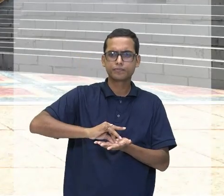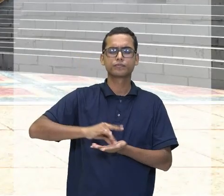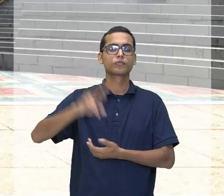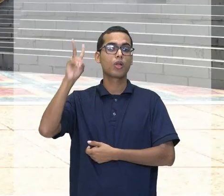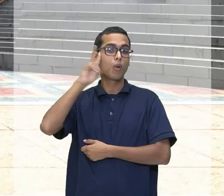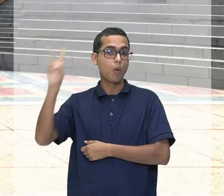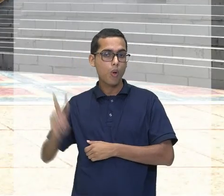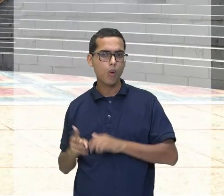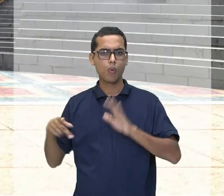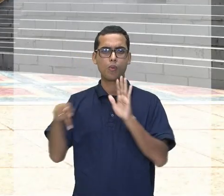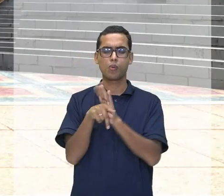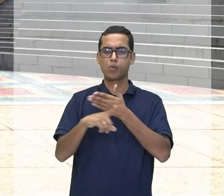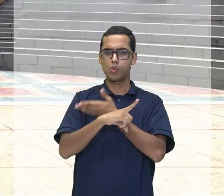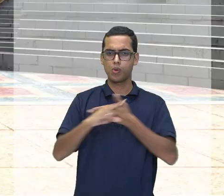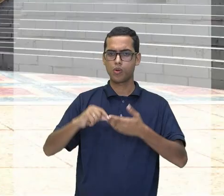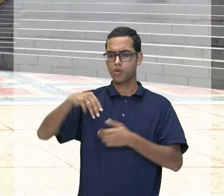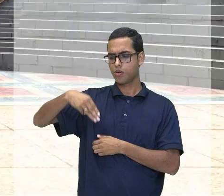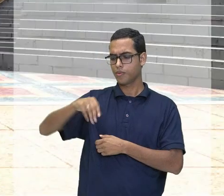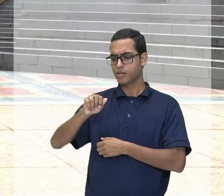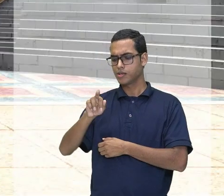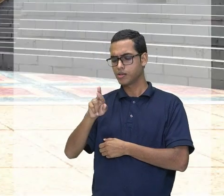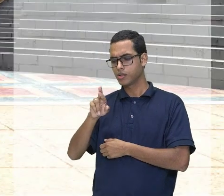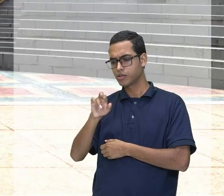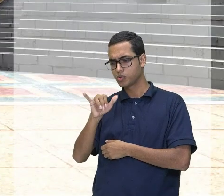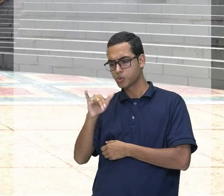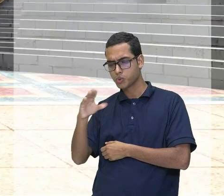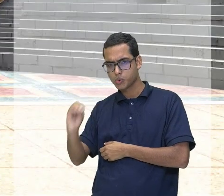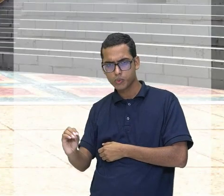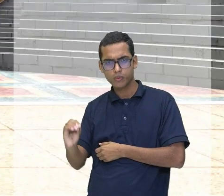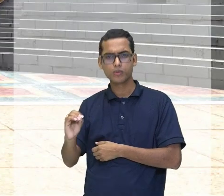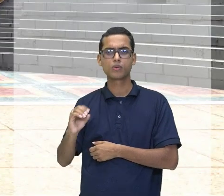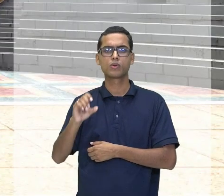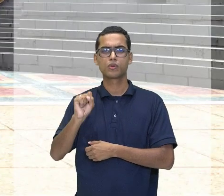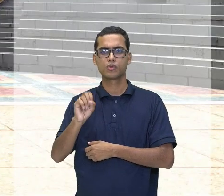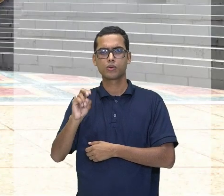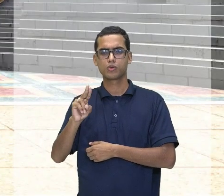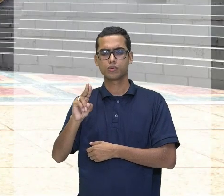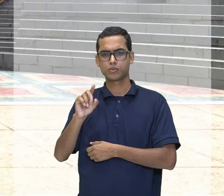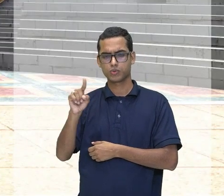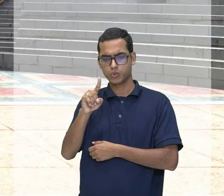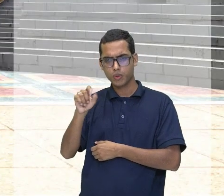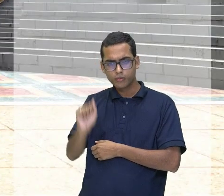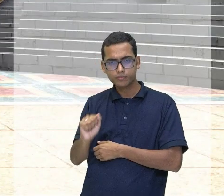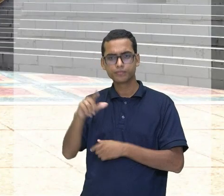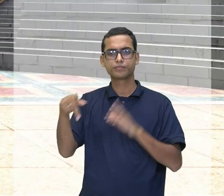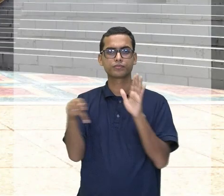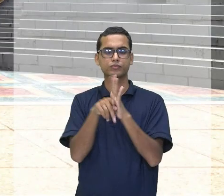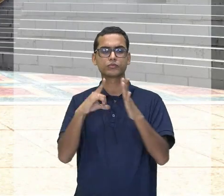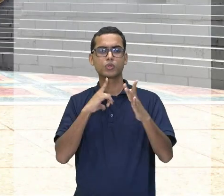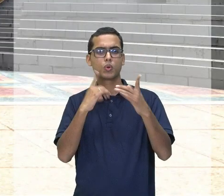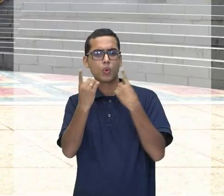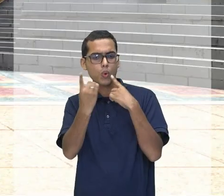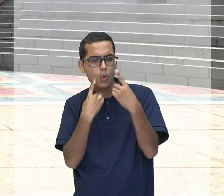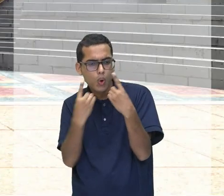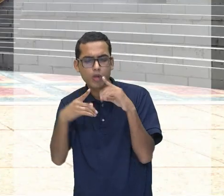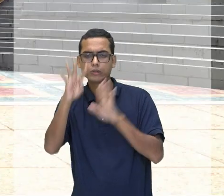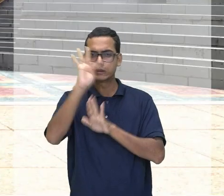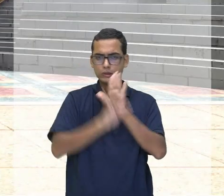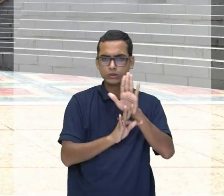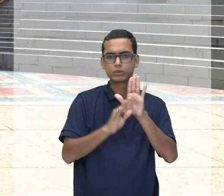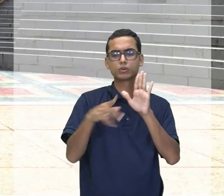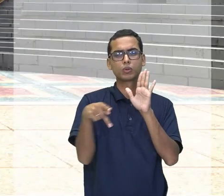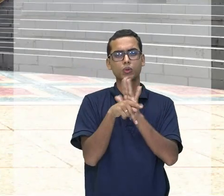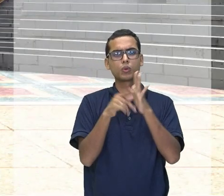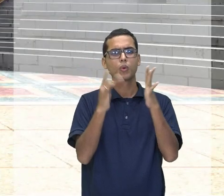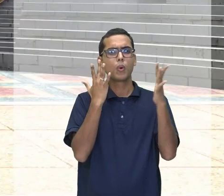de Márcio Souza e também nós vimos um diálogo, né, um diálogo de um texto teatral que está inserido dentro do